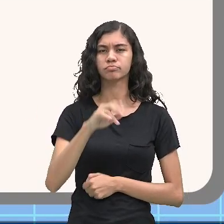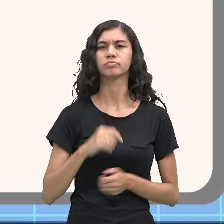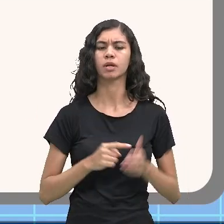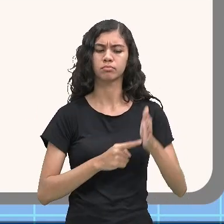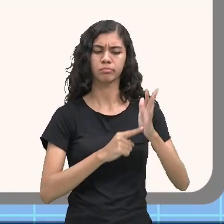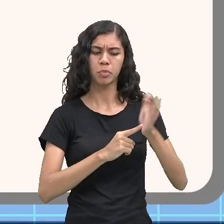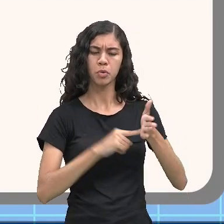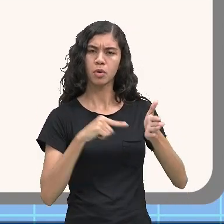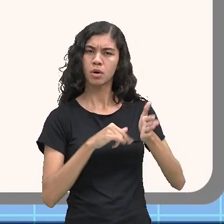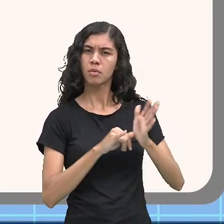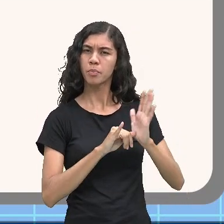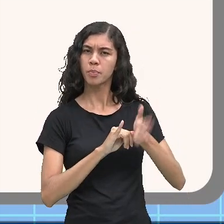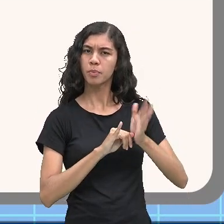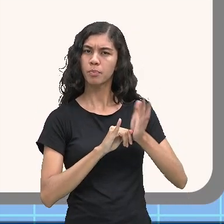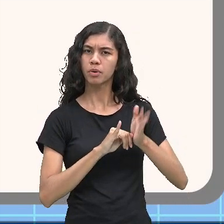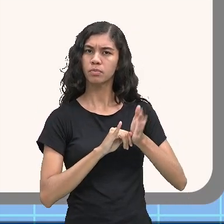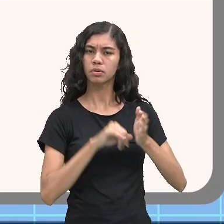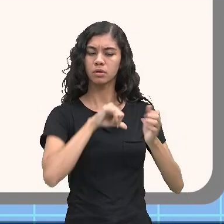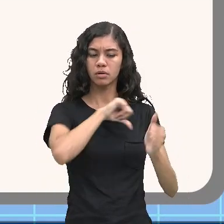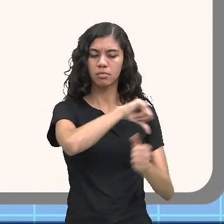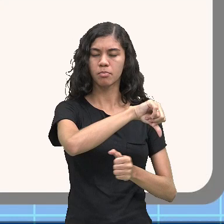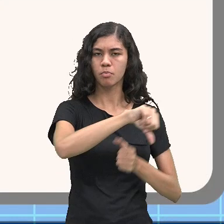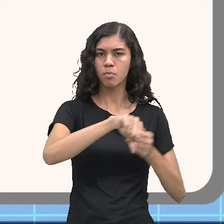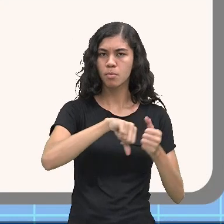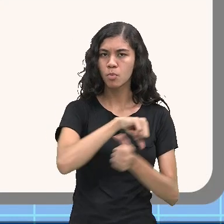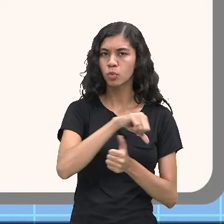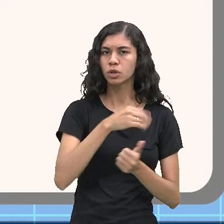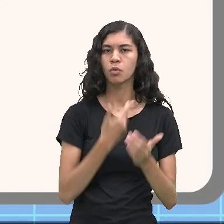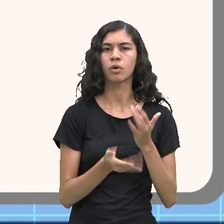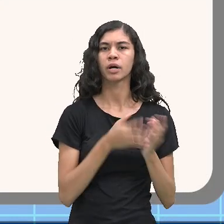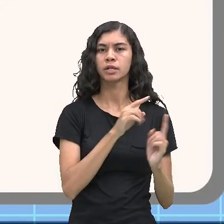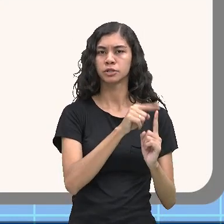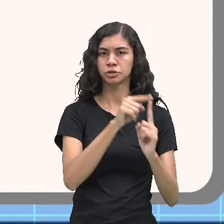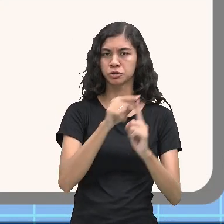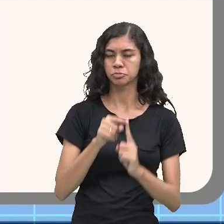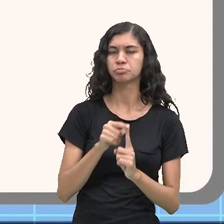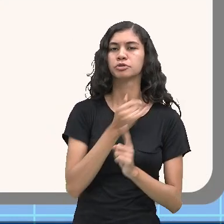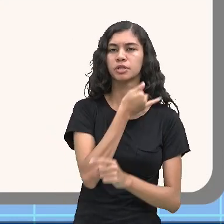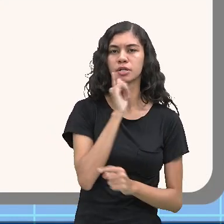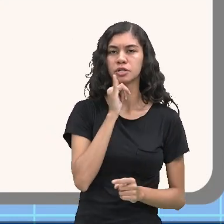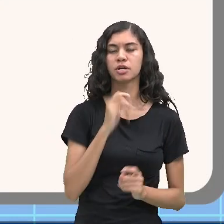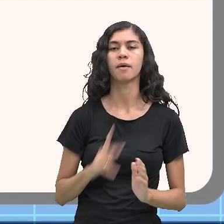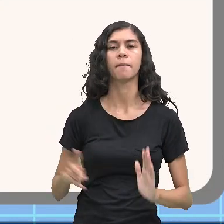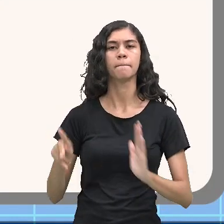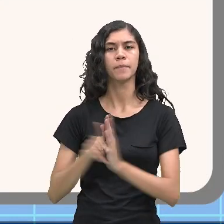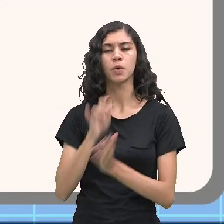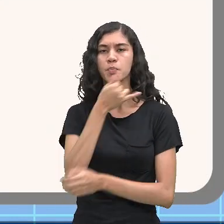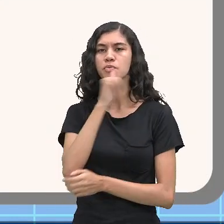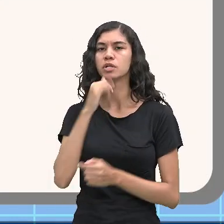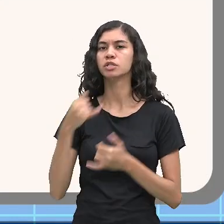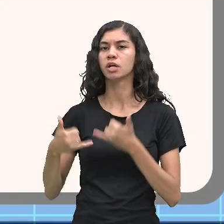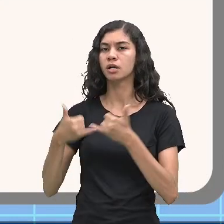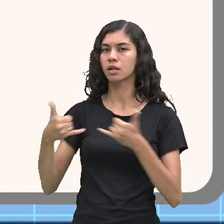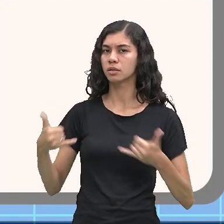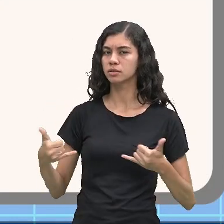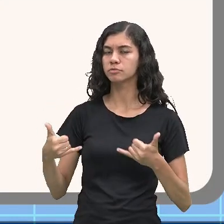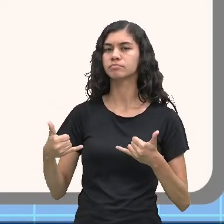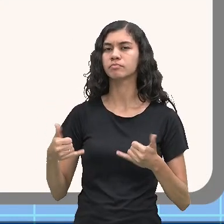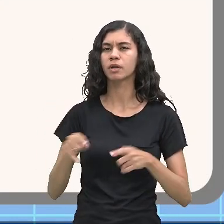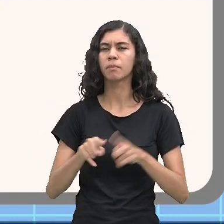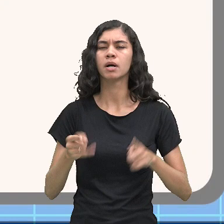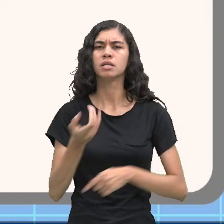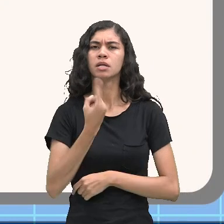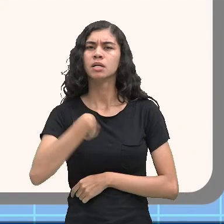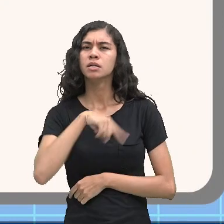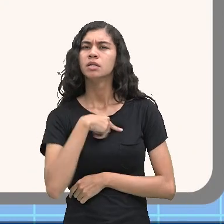realiza a transformação de uma forma qualquer de energia em energia elétrica. Mas veja só, como nós estamos falando